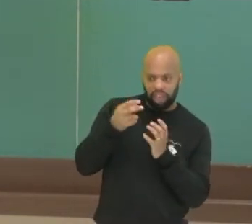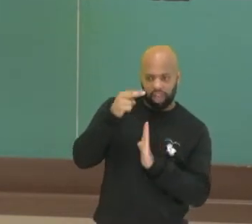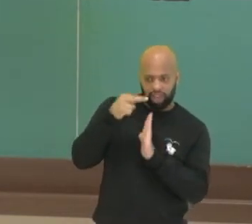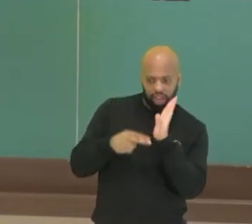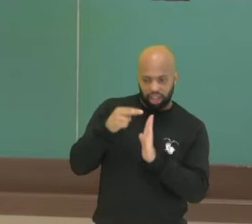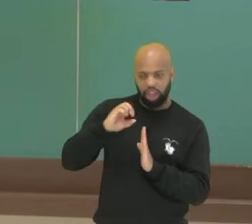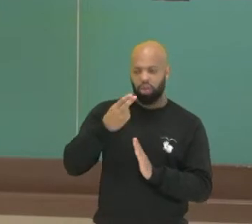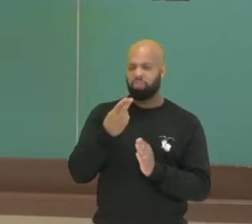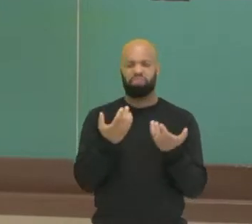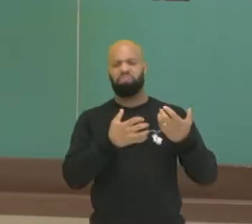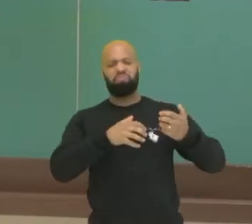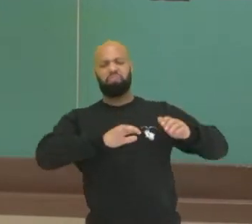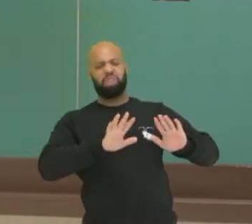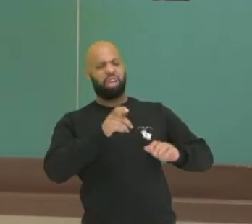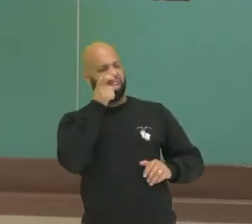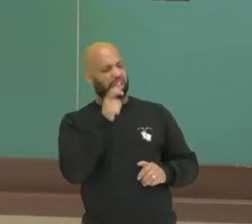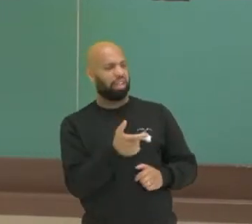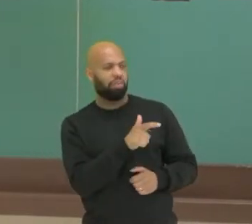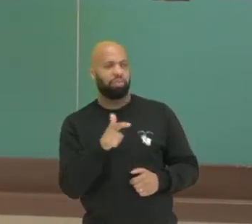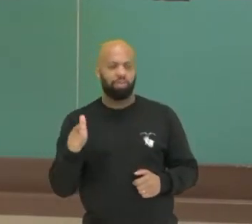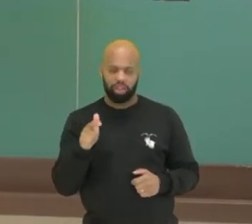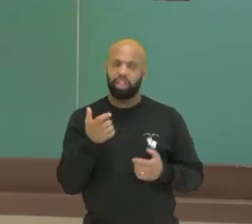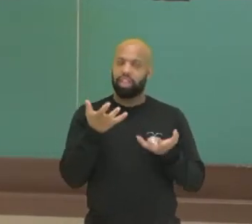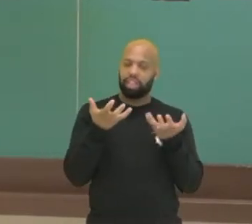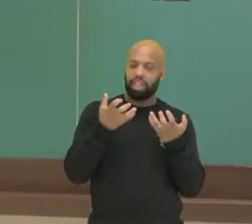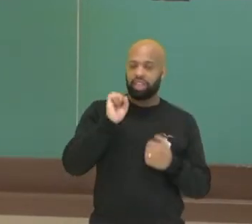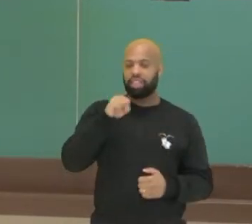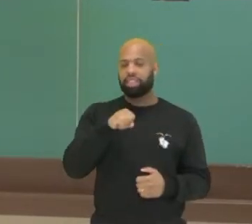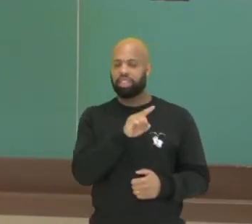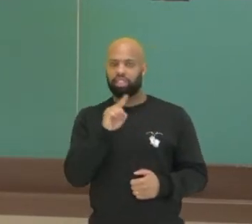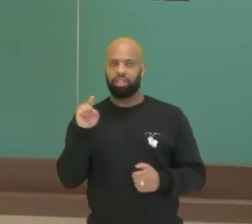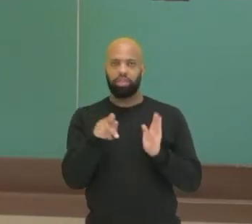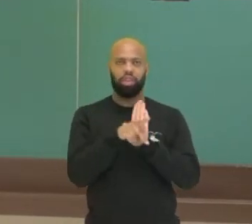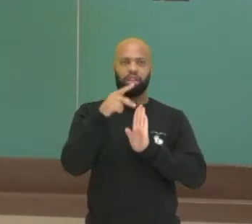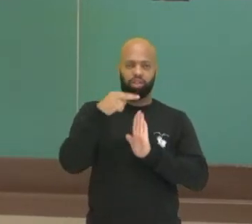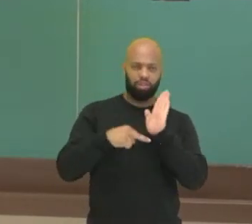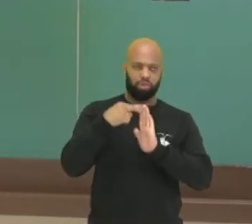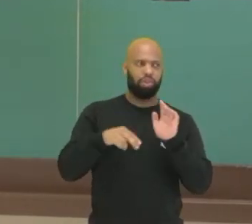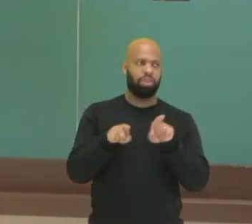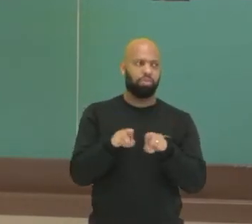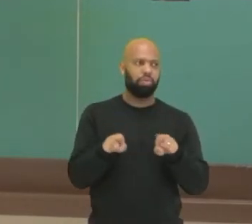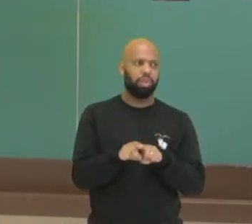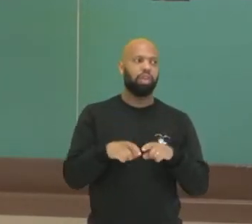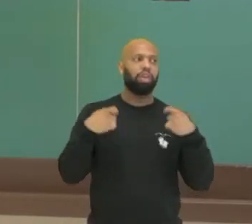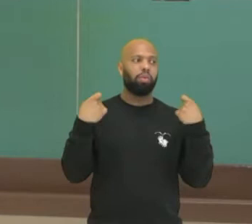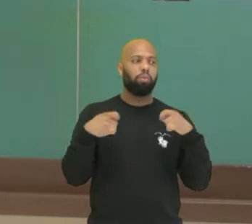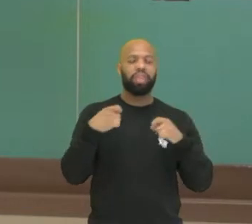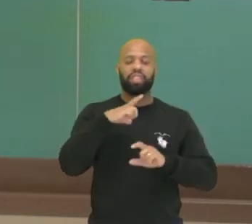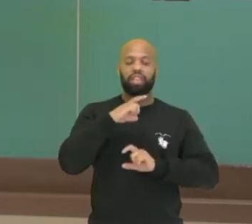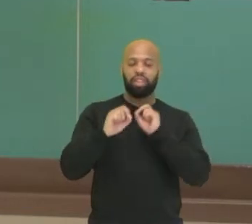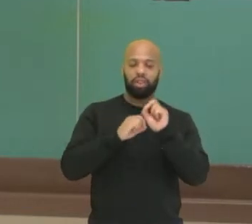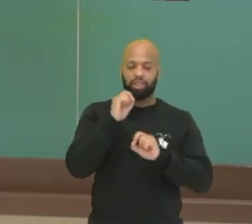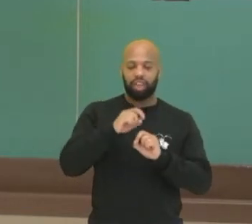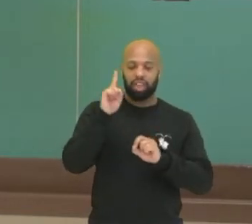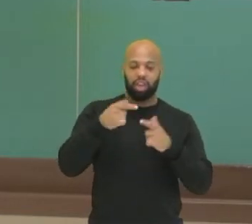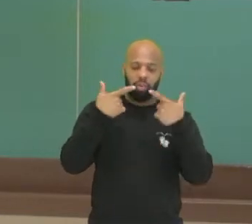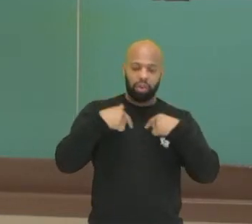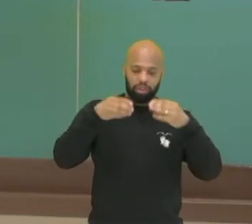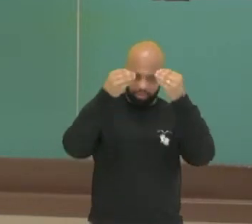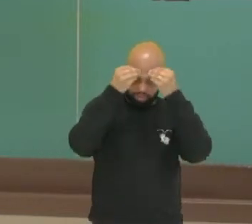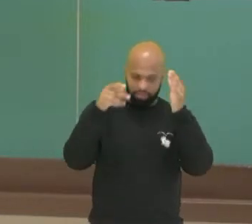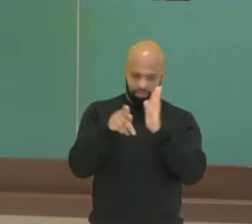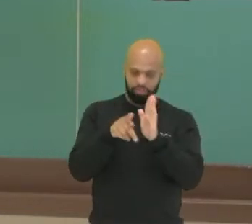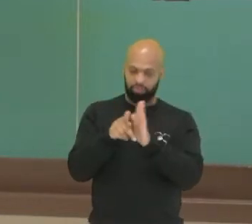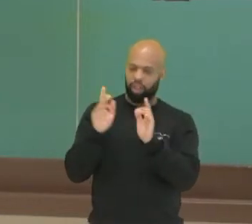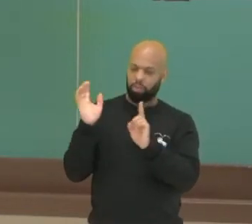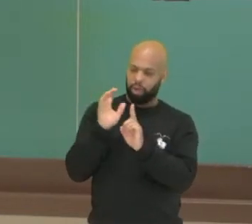leitor decide se vai ou não vai dar continuidade à leitura. Então, tem que haver ali uma linguagem um tanto persuasiva que